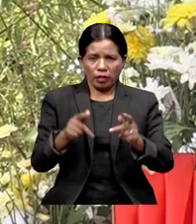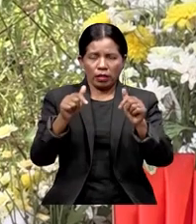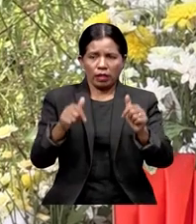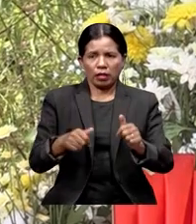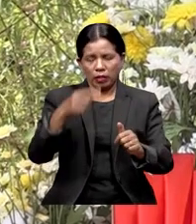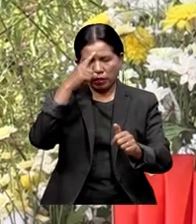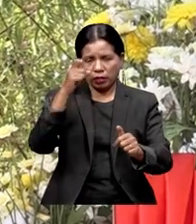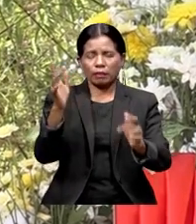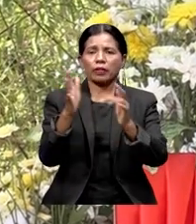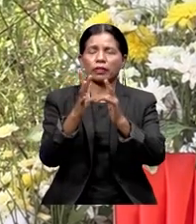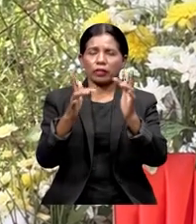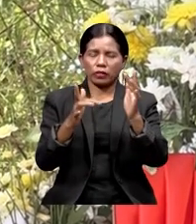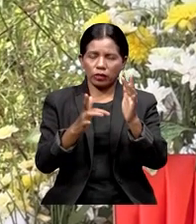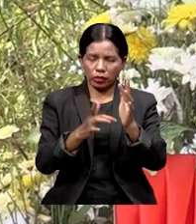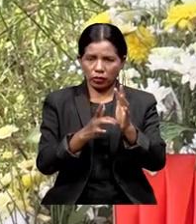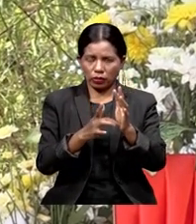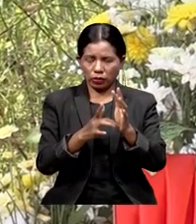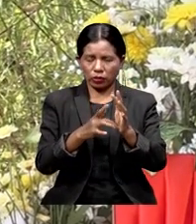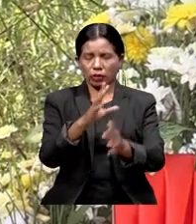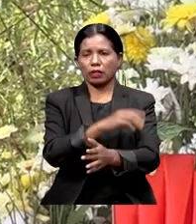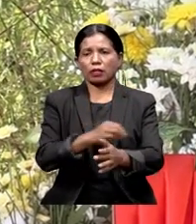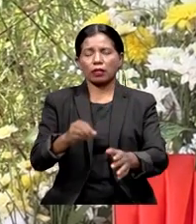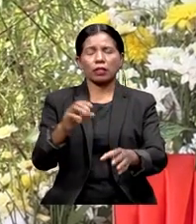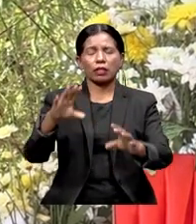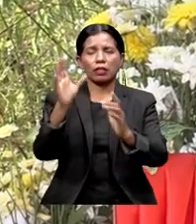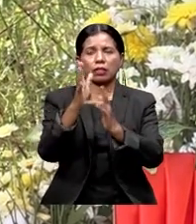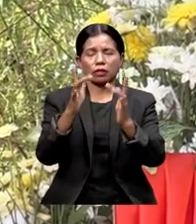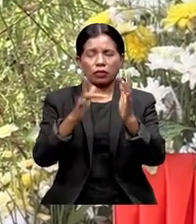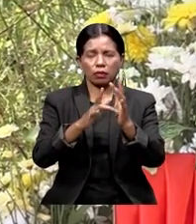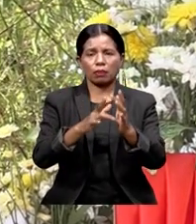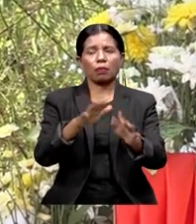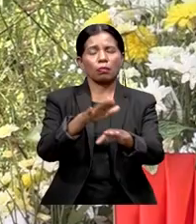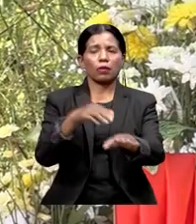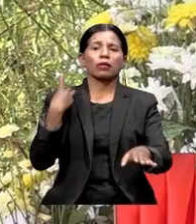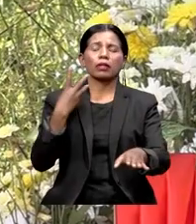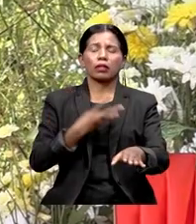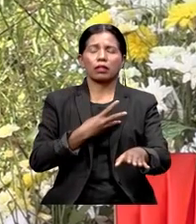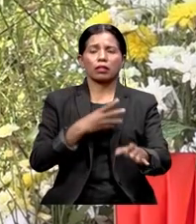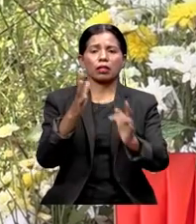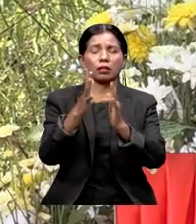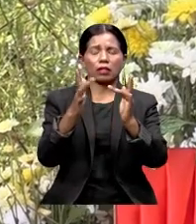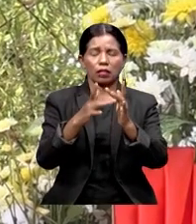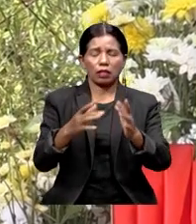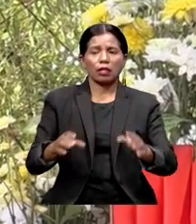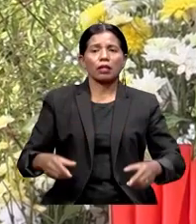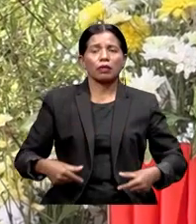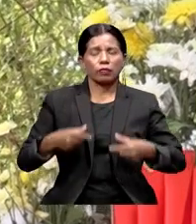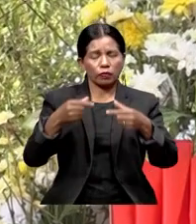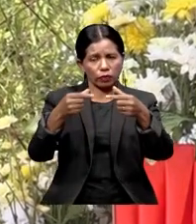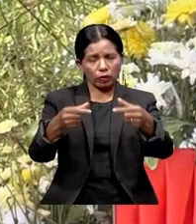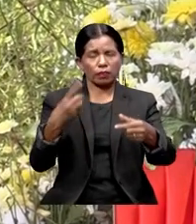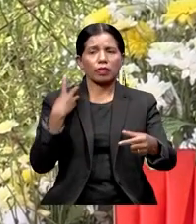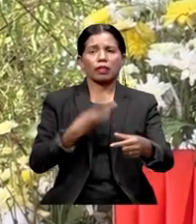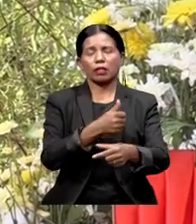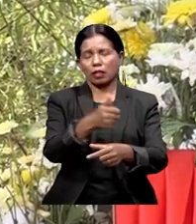tan Cristo. Cristo ma bolo ita roto. No Cristo ma entrega ita e vida, Anesan